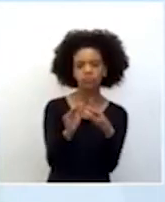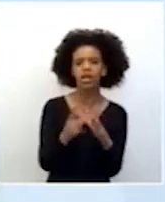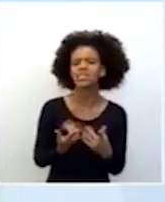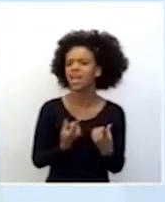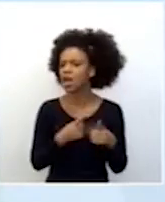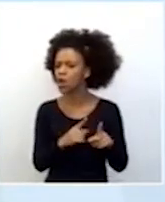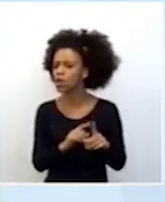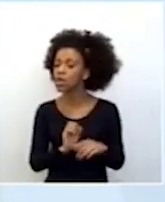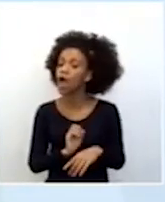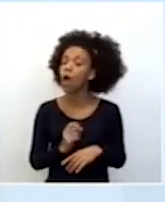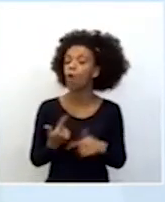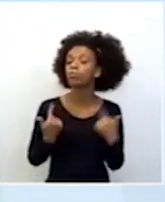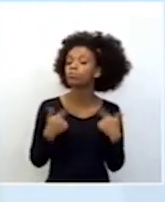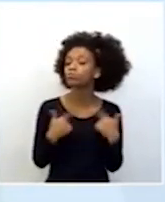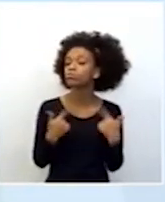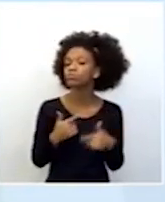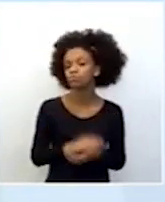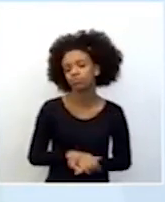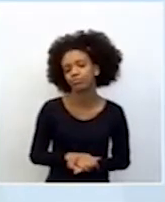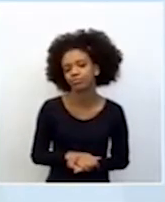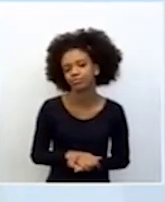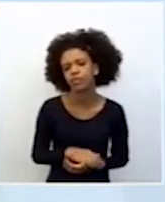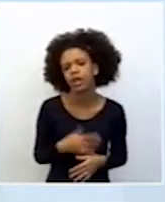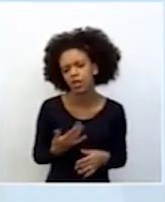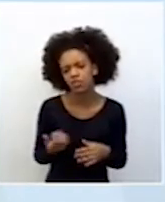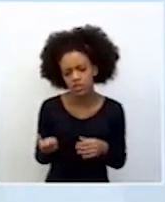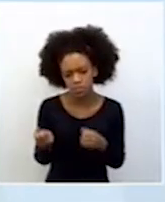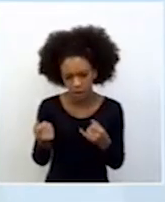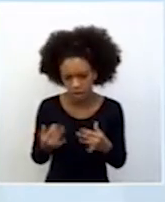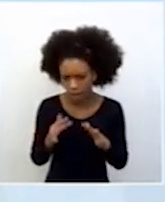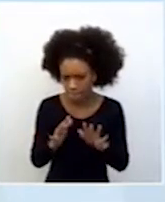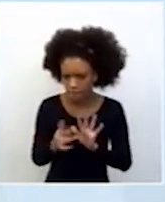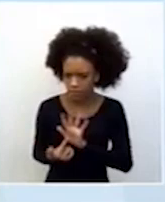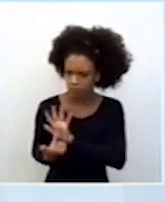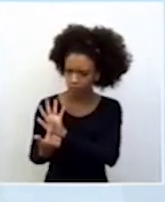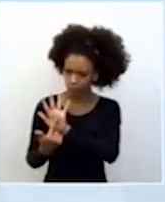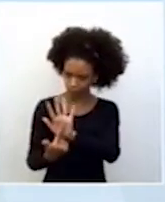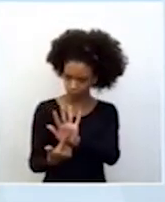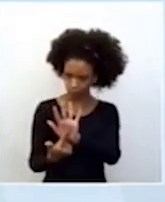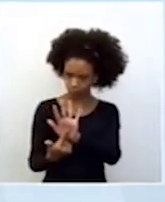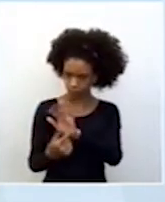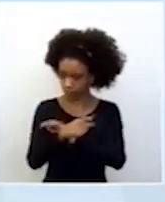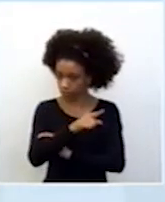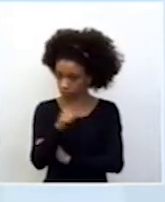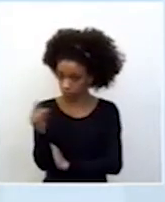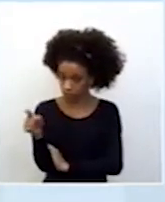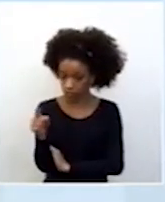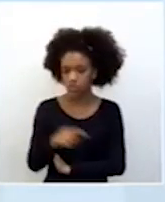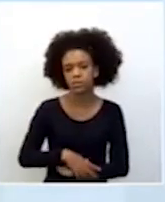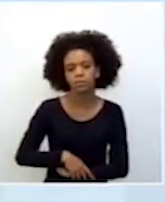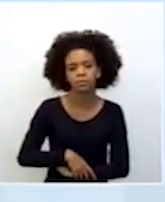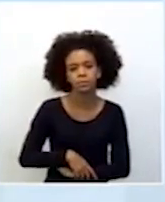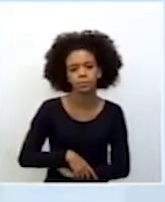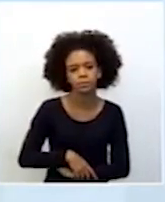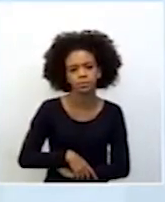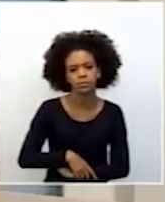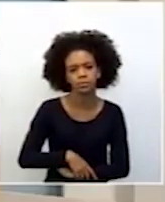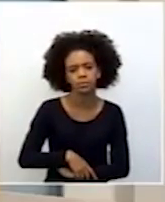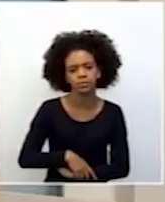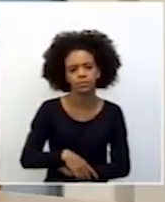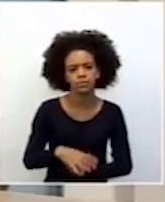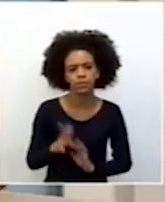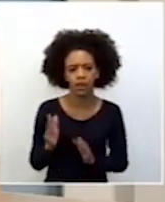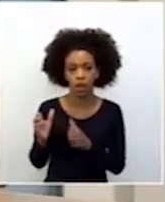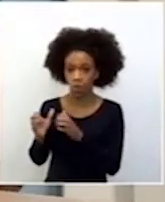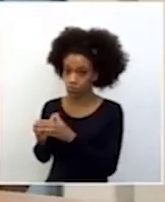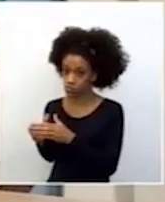humor nessa charge? A gente vai falar sobre isso, mas eu quero deixar a imagem aí para vocês, hein, gente? Enquanto a gente vai o